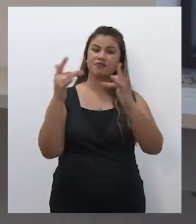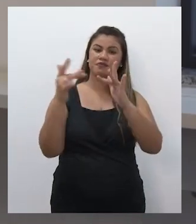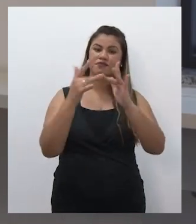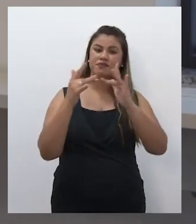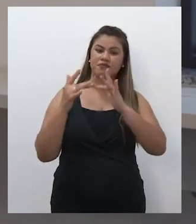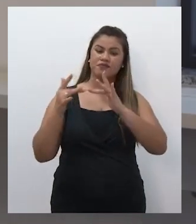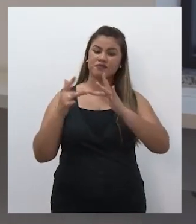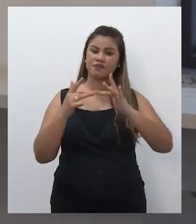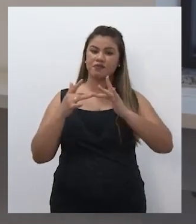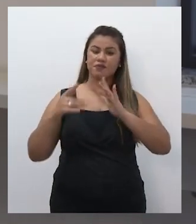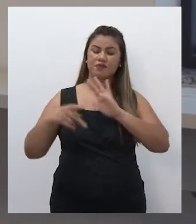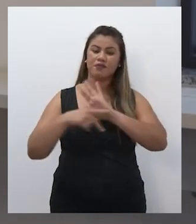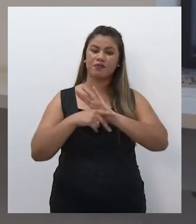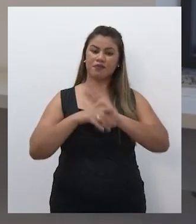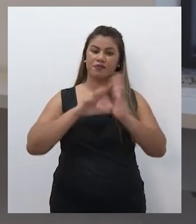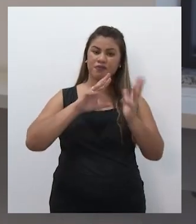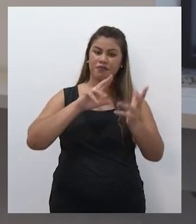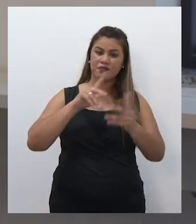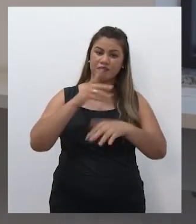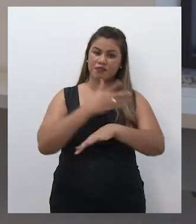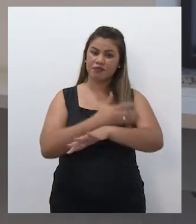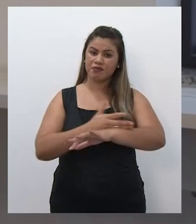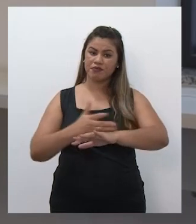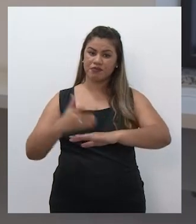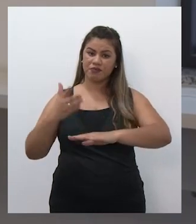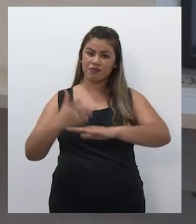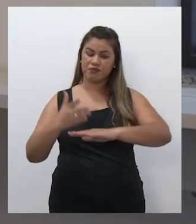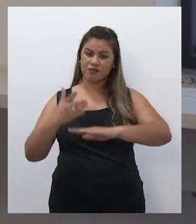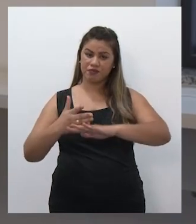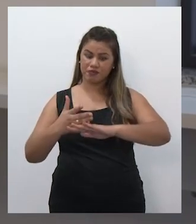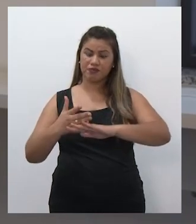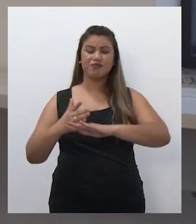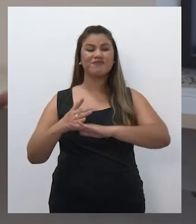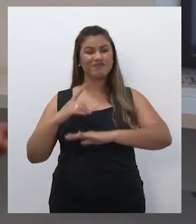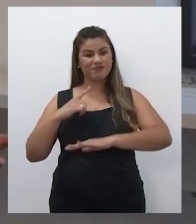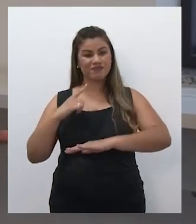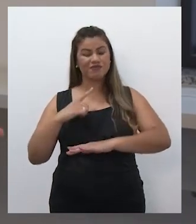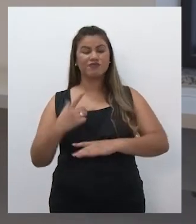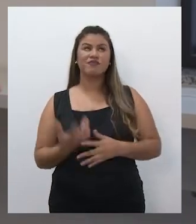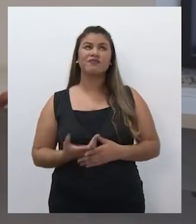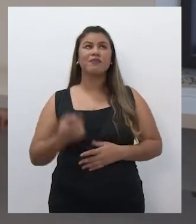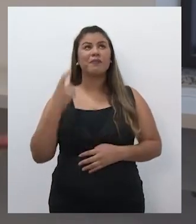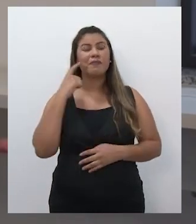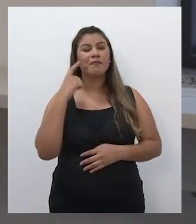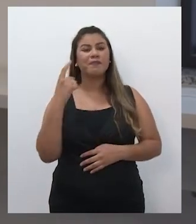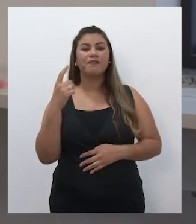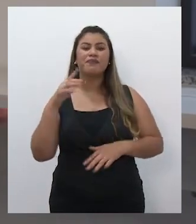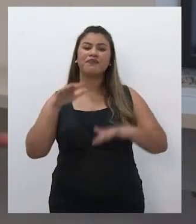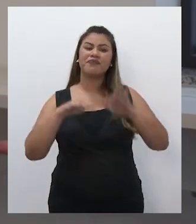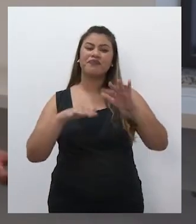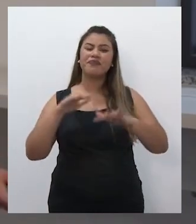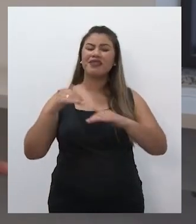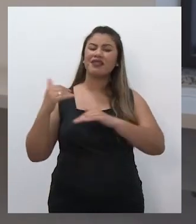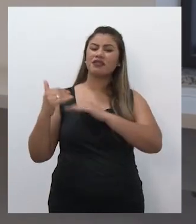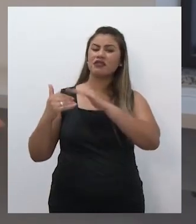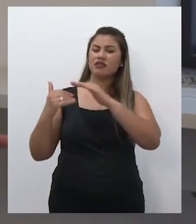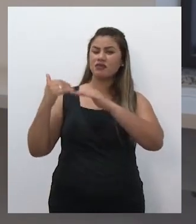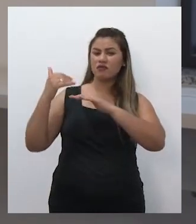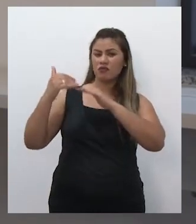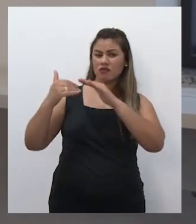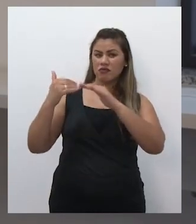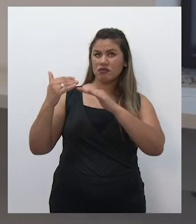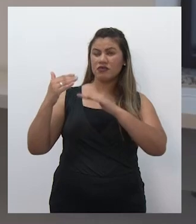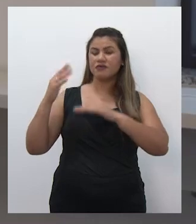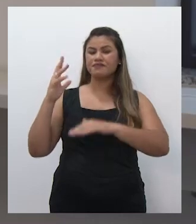com os desafios que o mundo contemporâneo oferece. Ou seja, não adianta a gente simplesmente desenvolver a capacidade